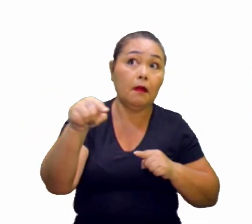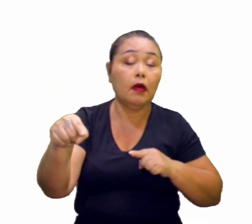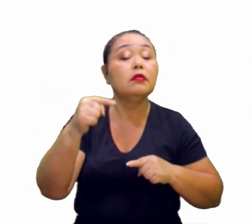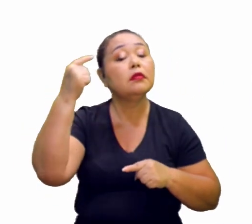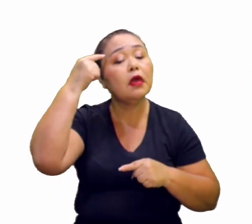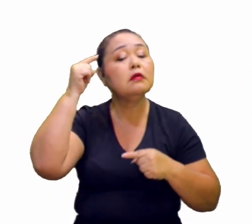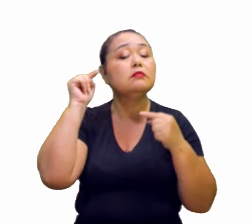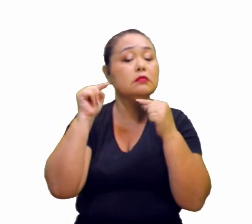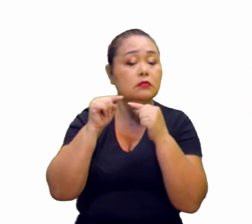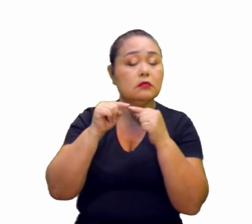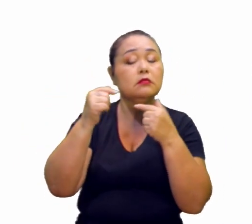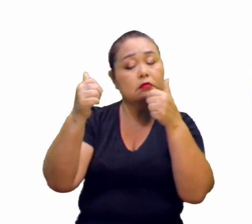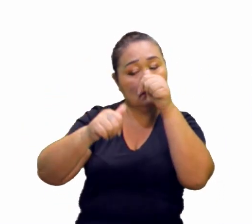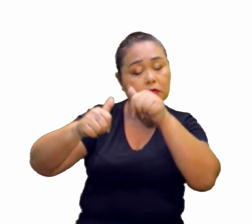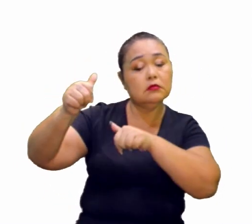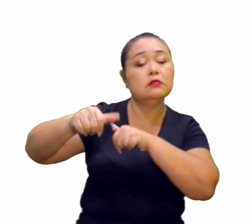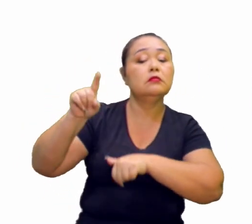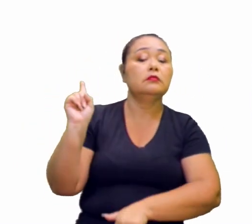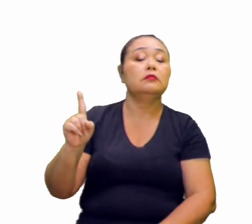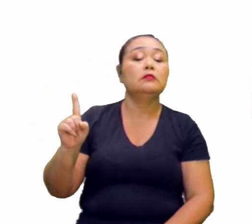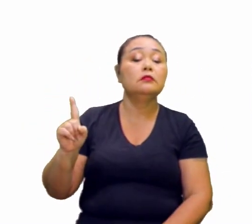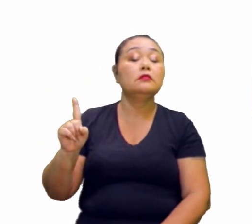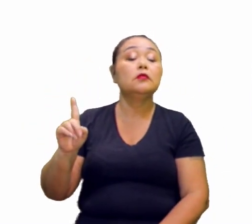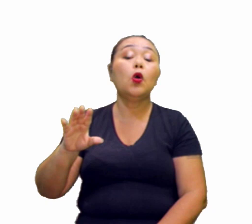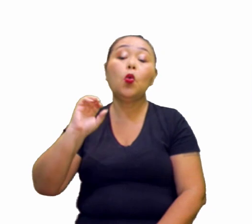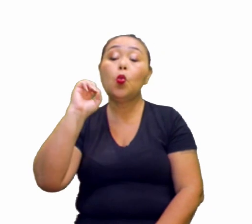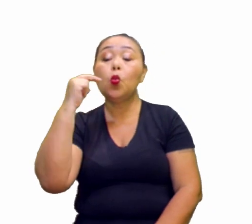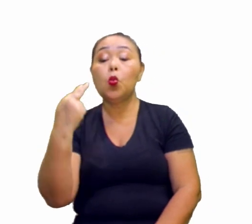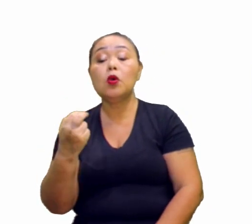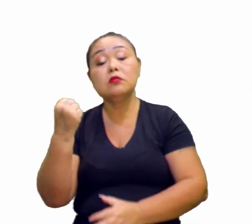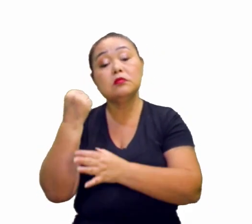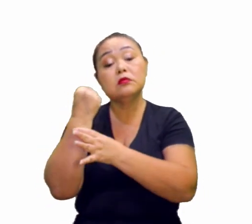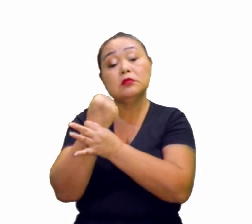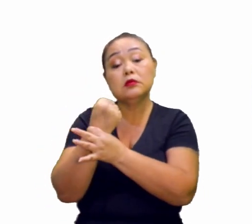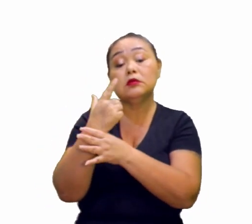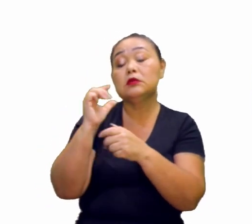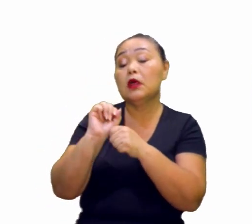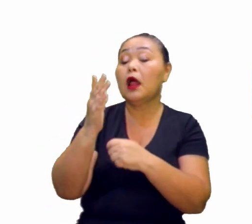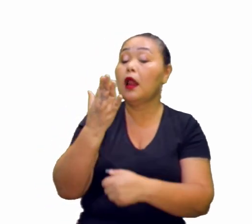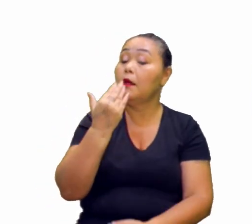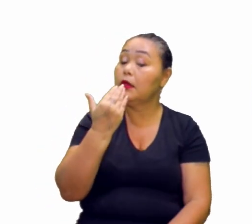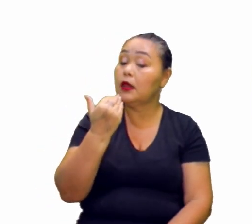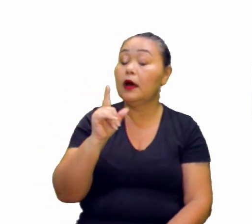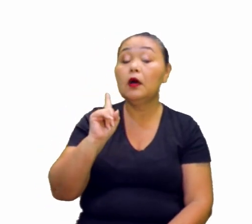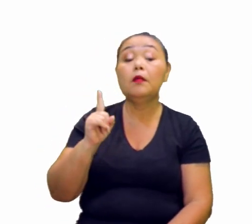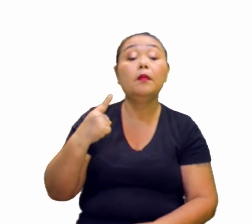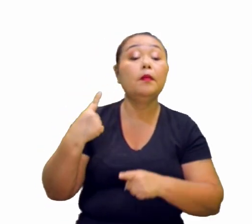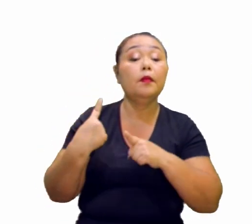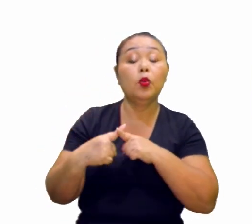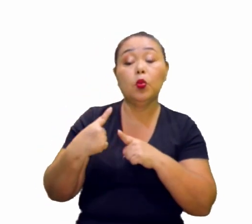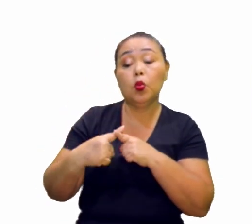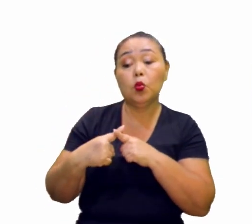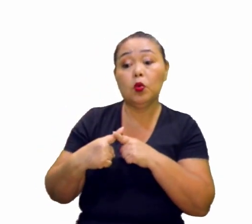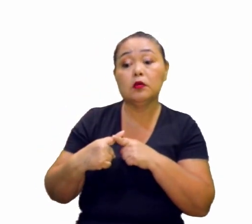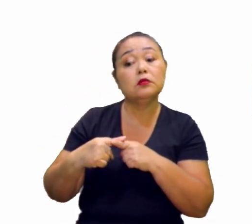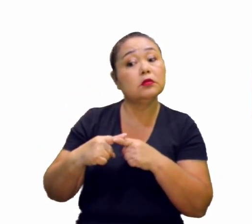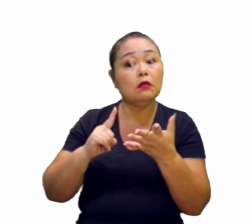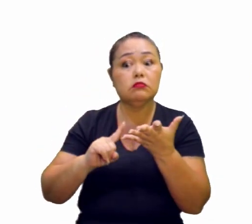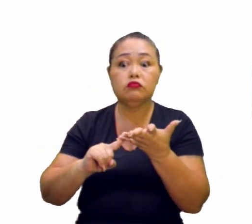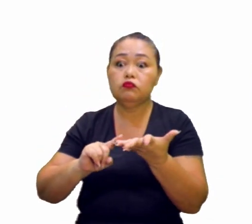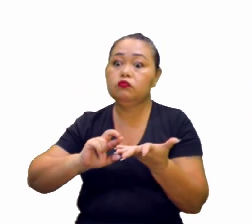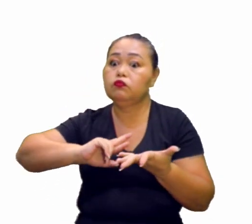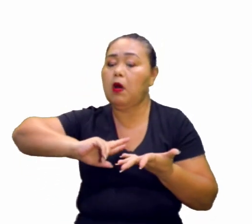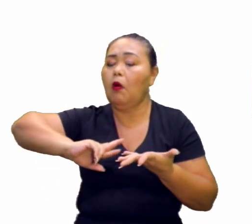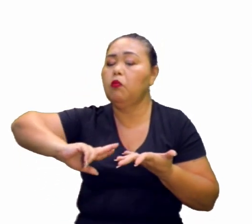ser pensados, analisados ali. Ou como uma segurança alimentar. Por quê? Como há uma grande